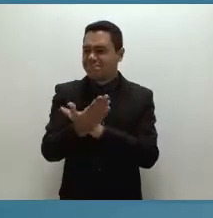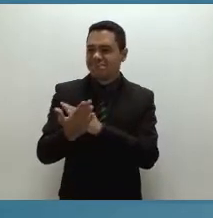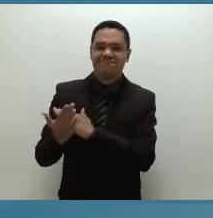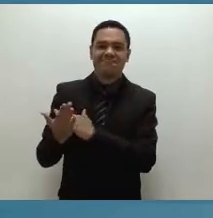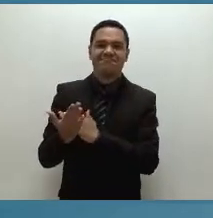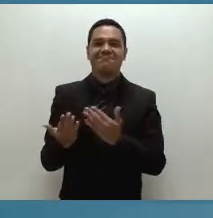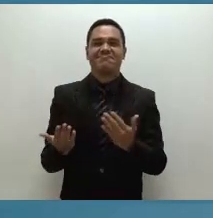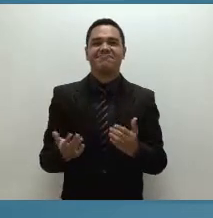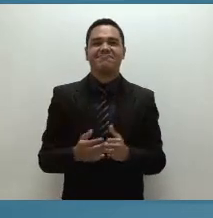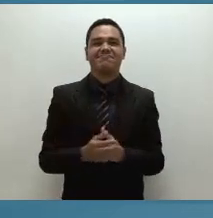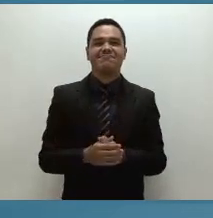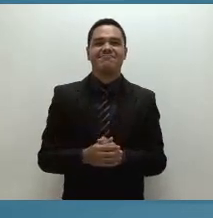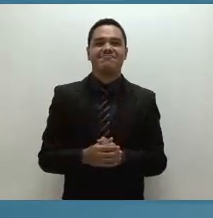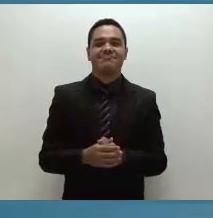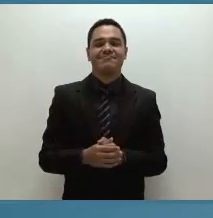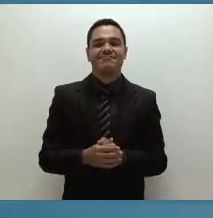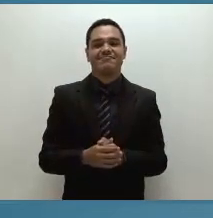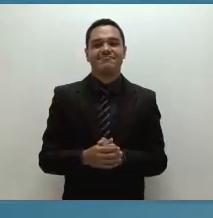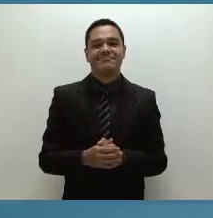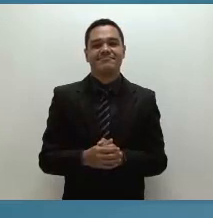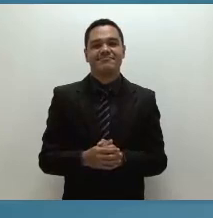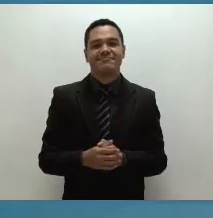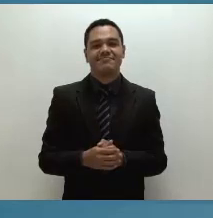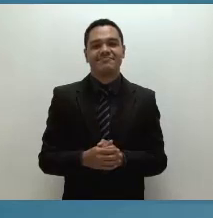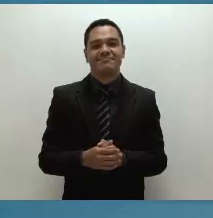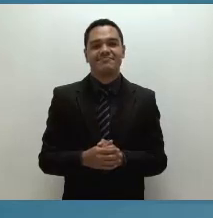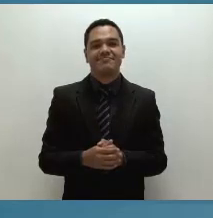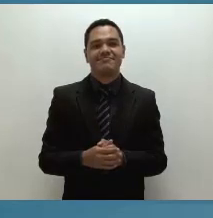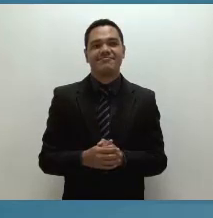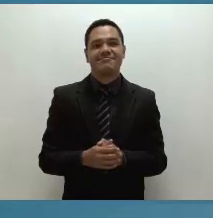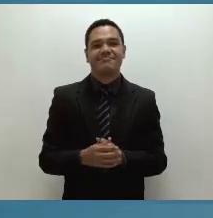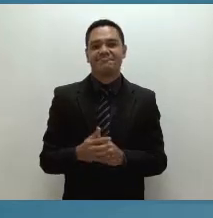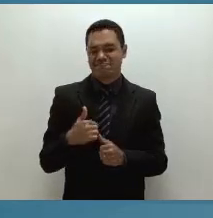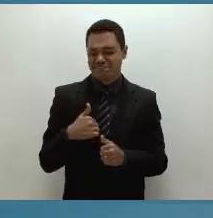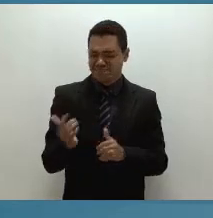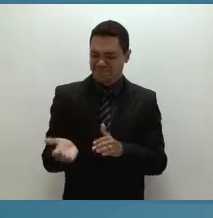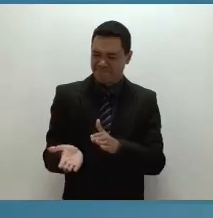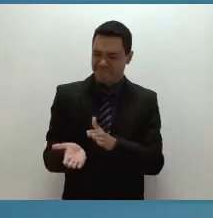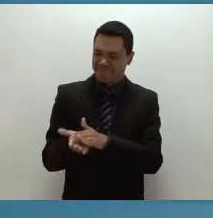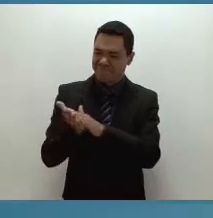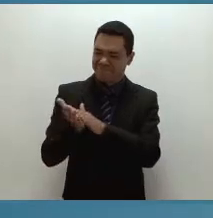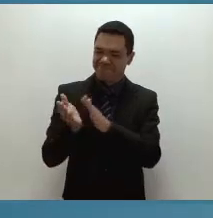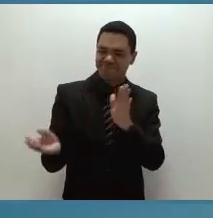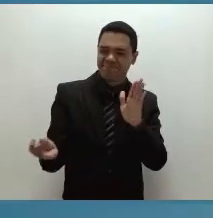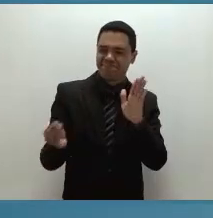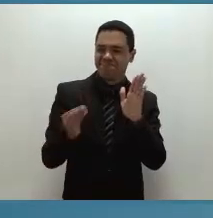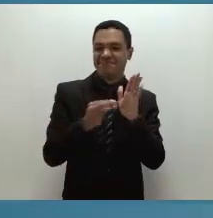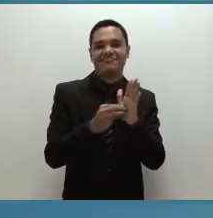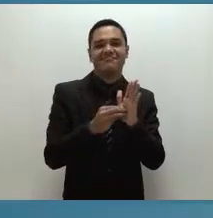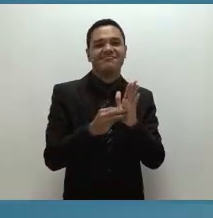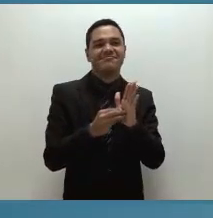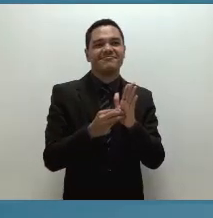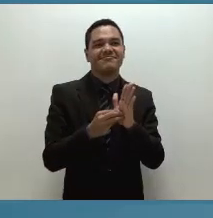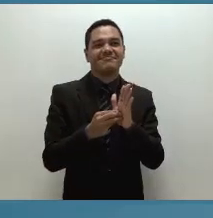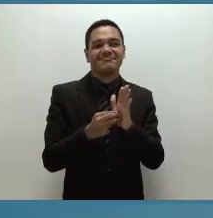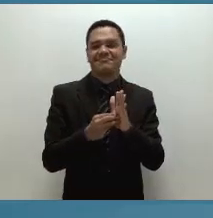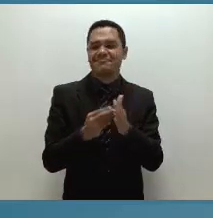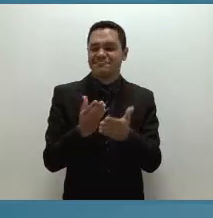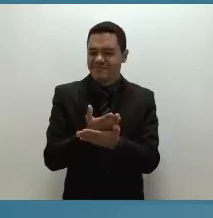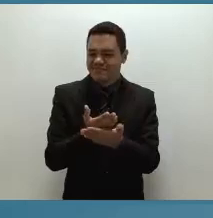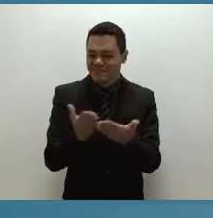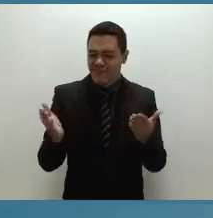que faça constar um elogio na ficha funcional, no assentamento funcional de todos esses que